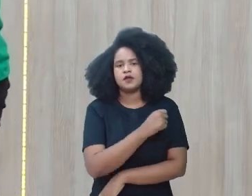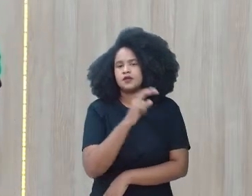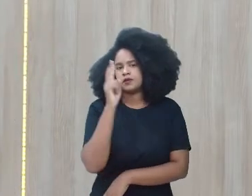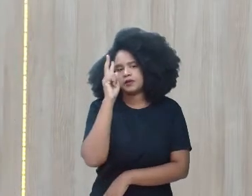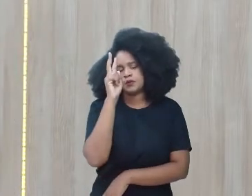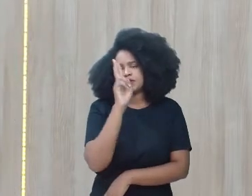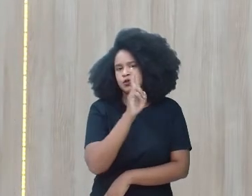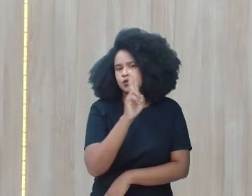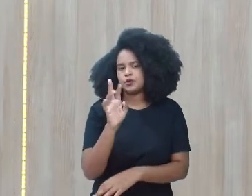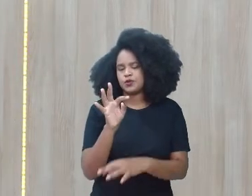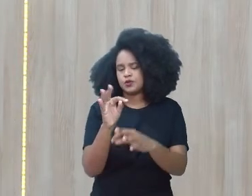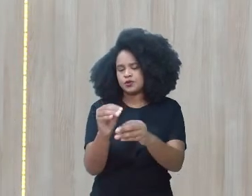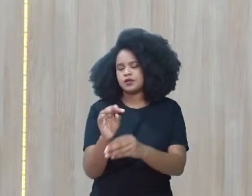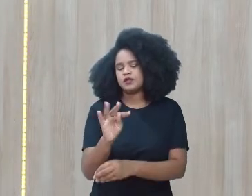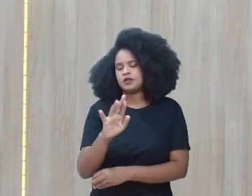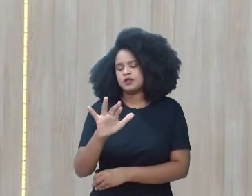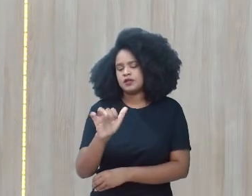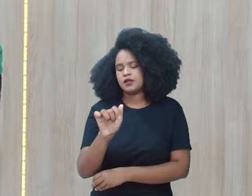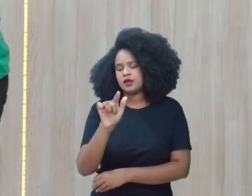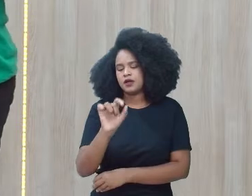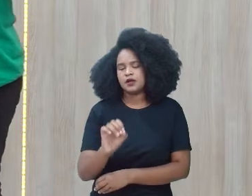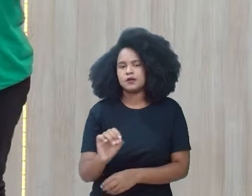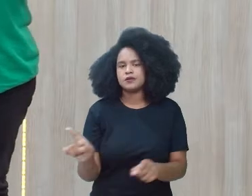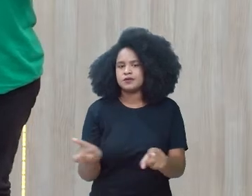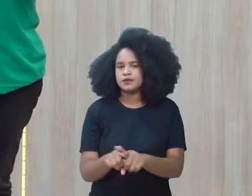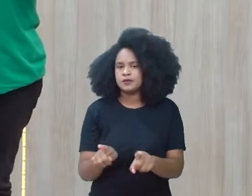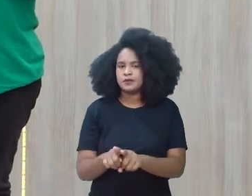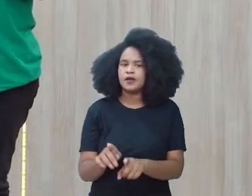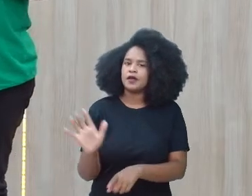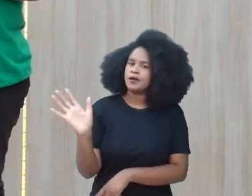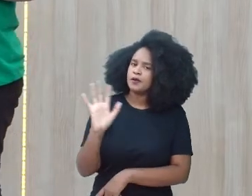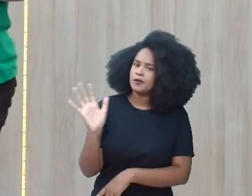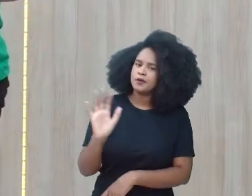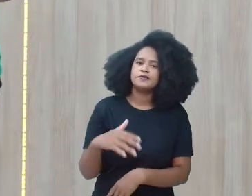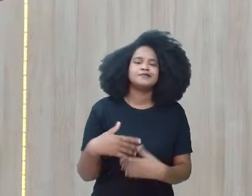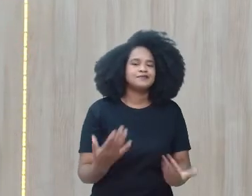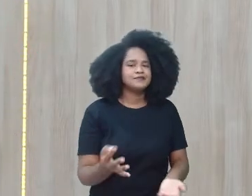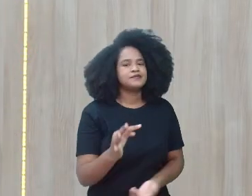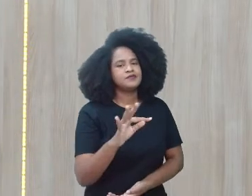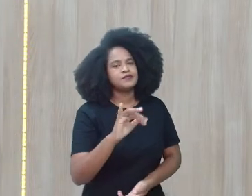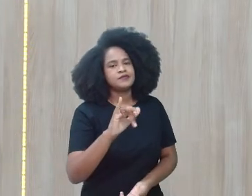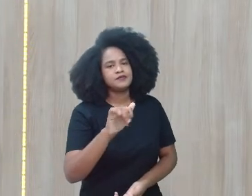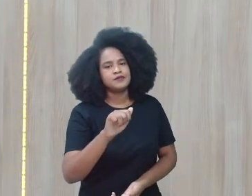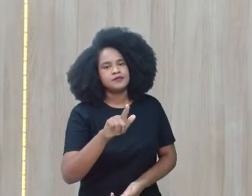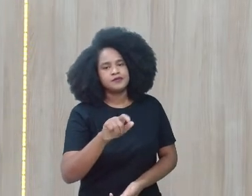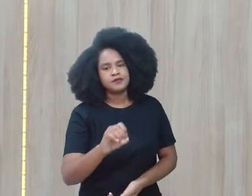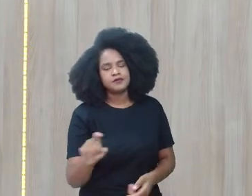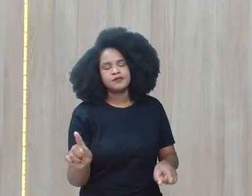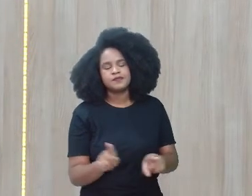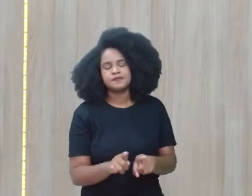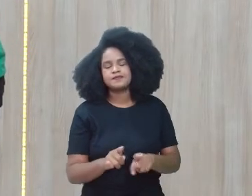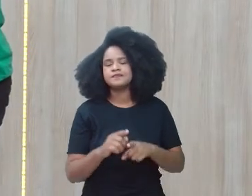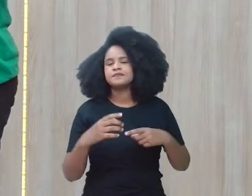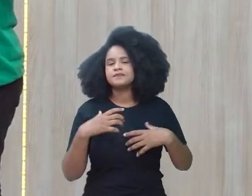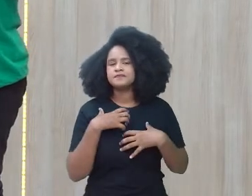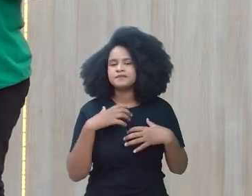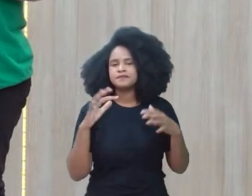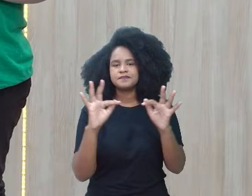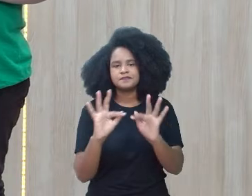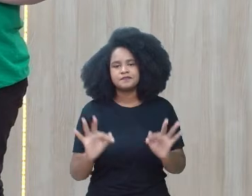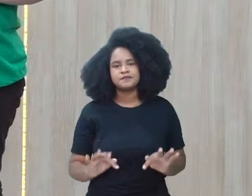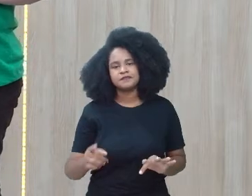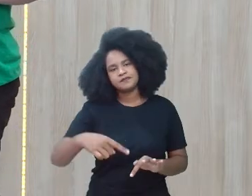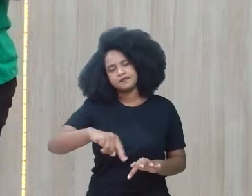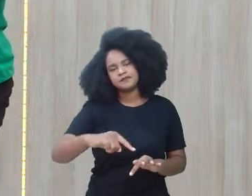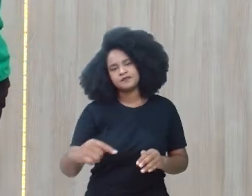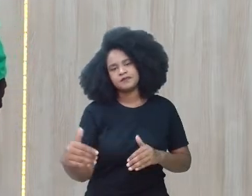de todos. Tiago. Olha, Tiago também. Então, é uma alegria ter todos